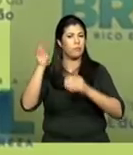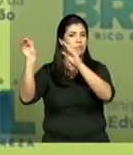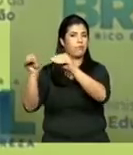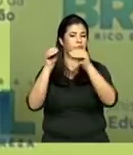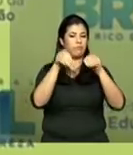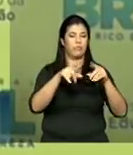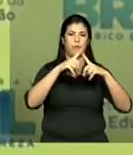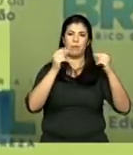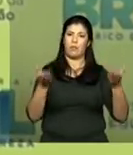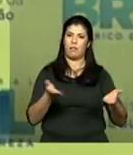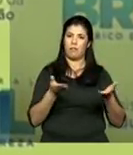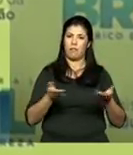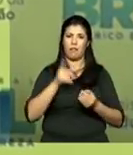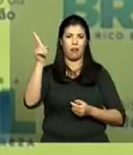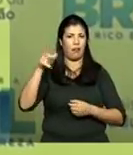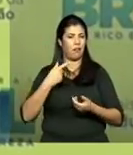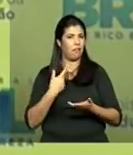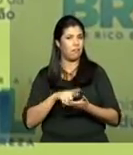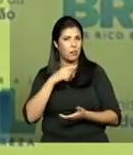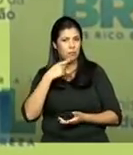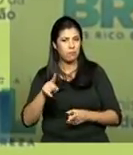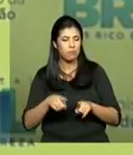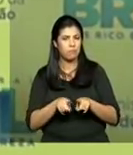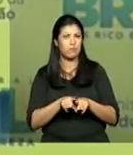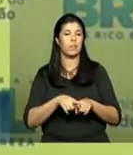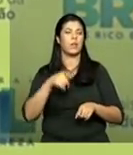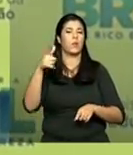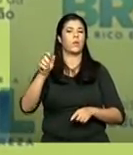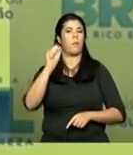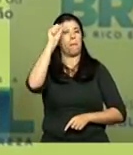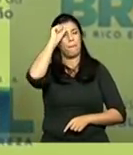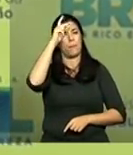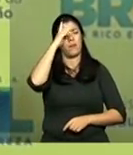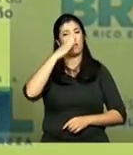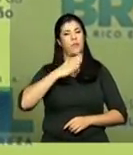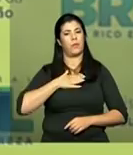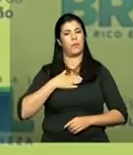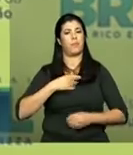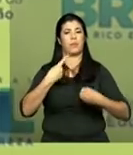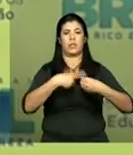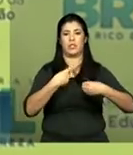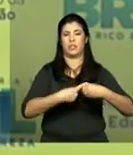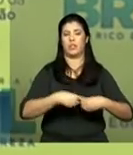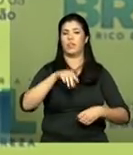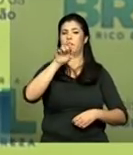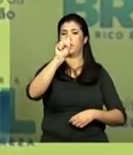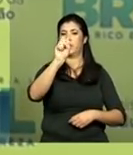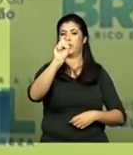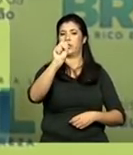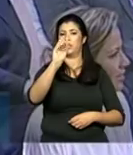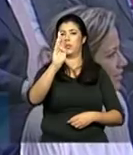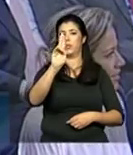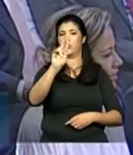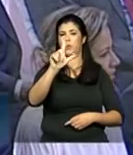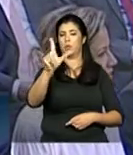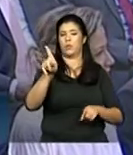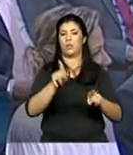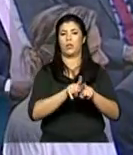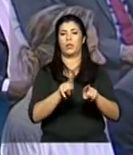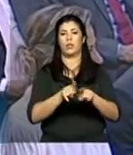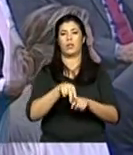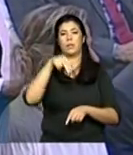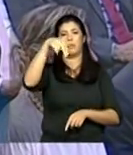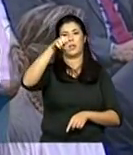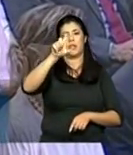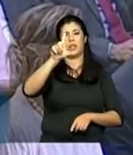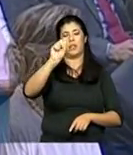Meu caro Veveu, prefeito da minha cidade natal, Sobral, Nelson de